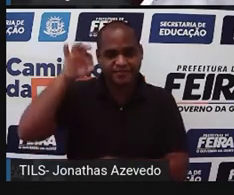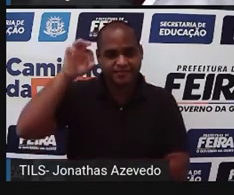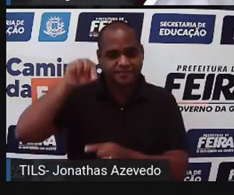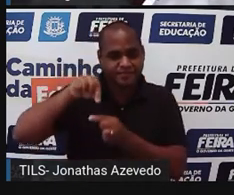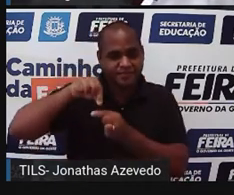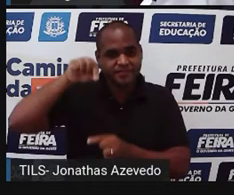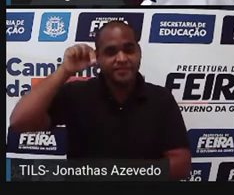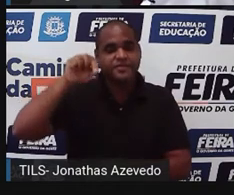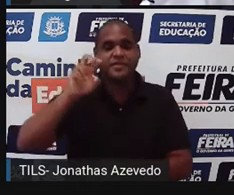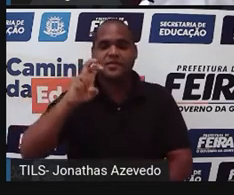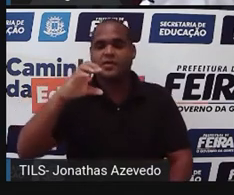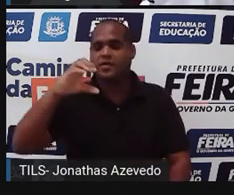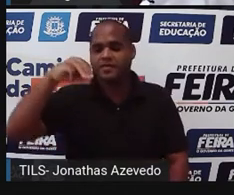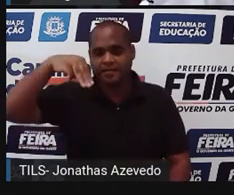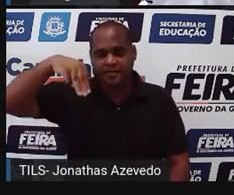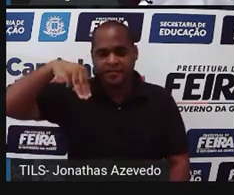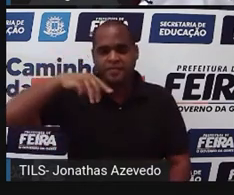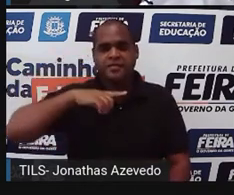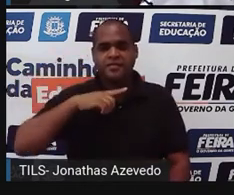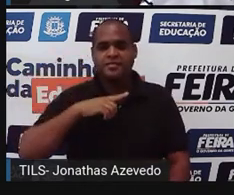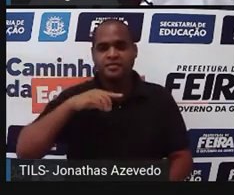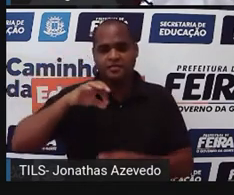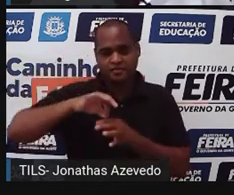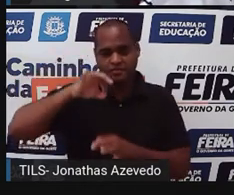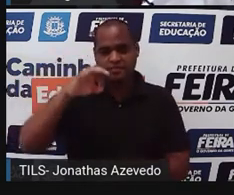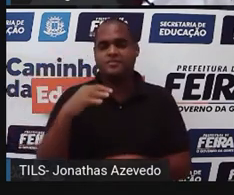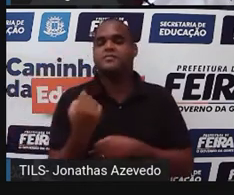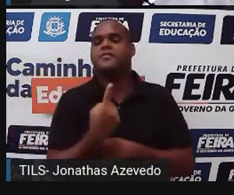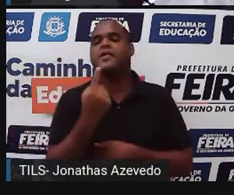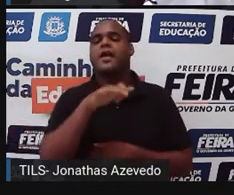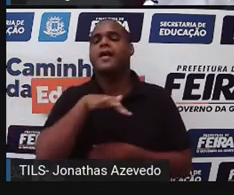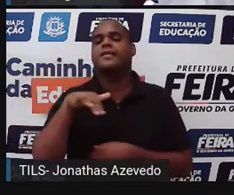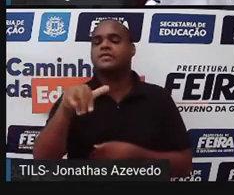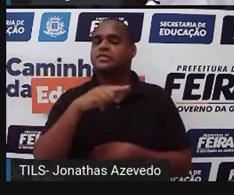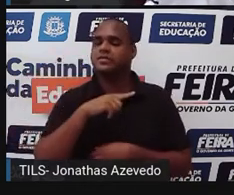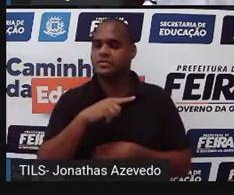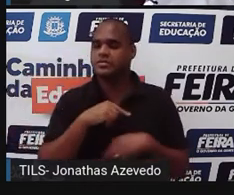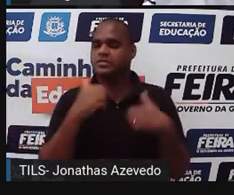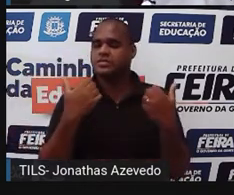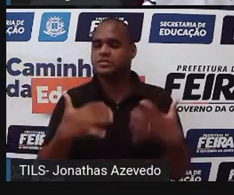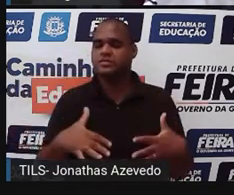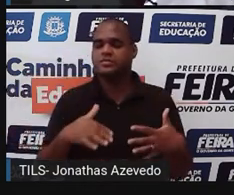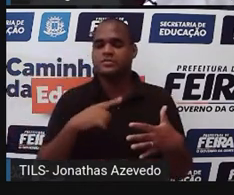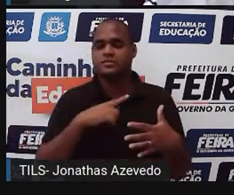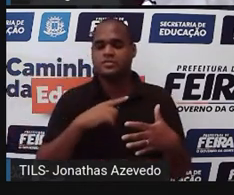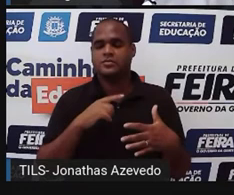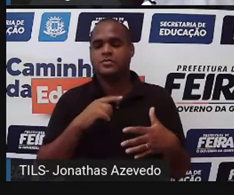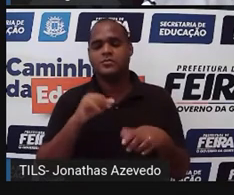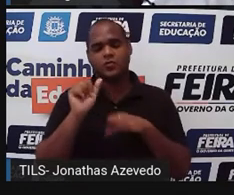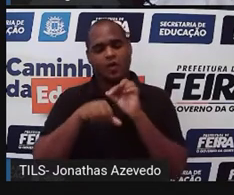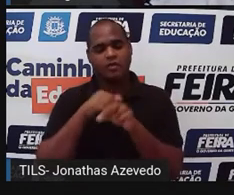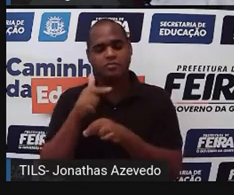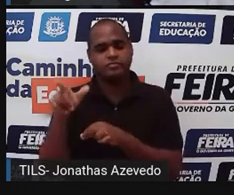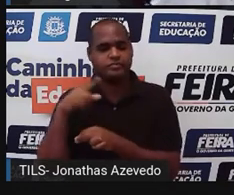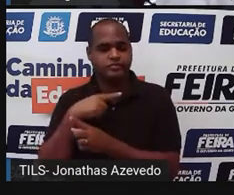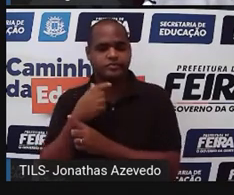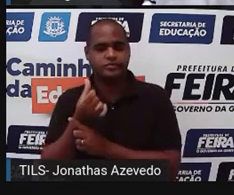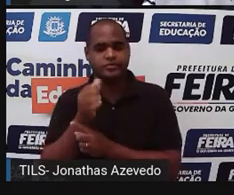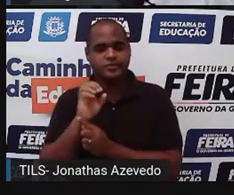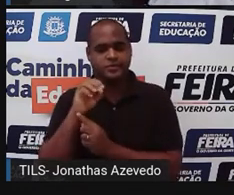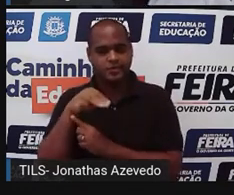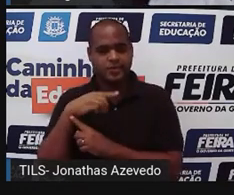pé que é 5 cm de altura é uma área do retângulo comprimento vezes altura 6